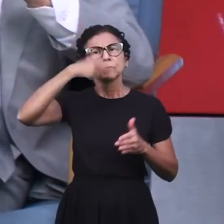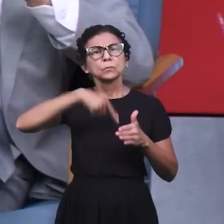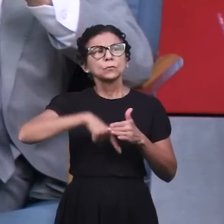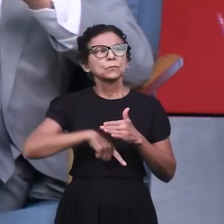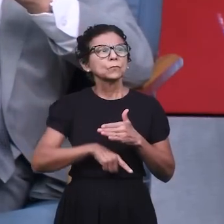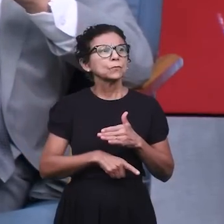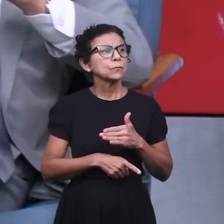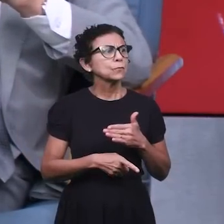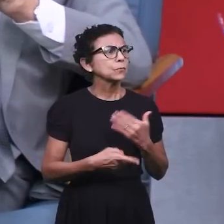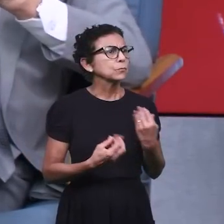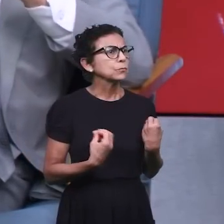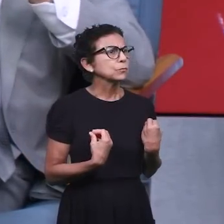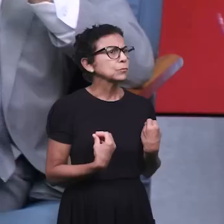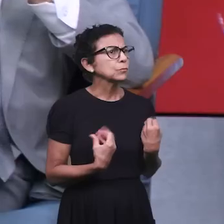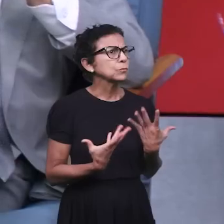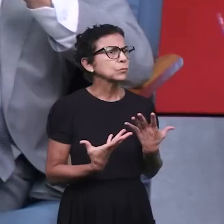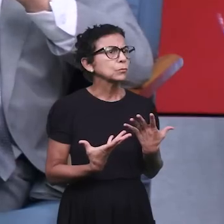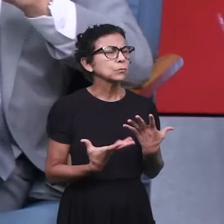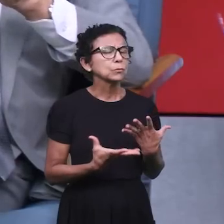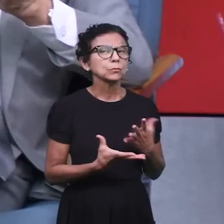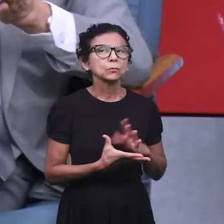que você tem tempo de pastor?